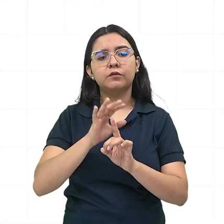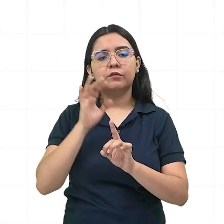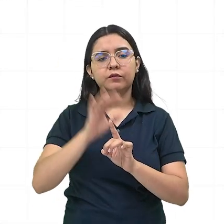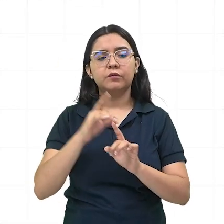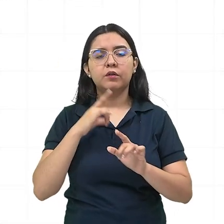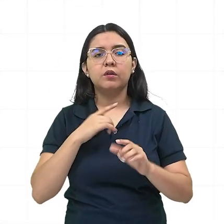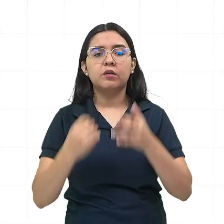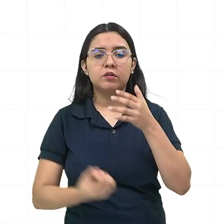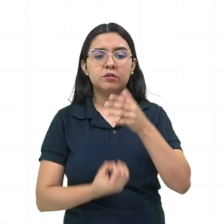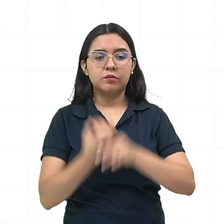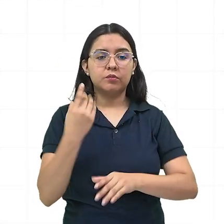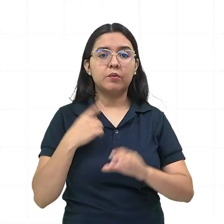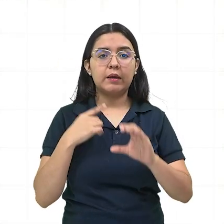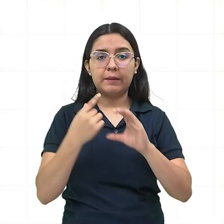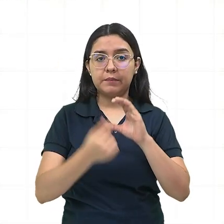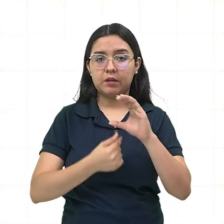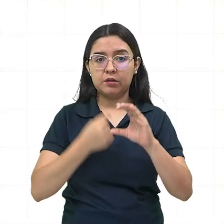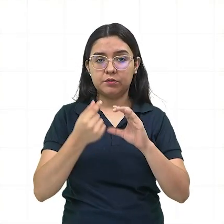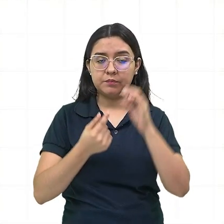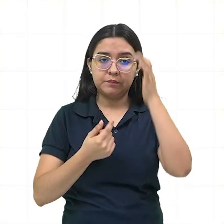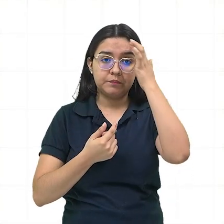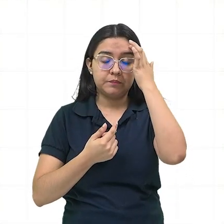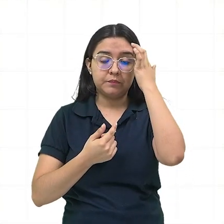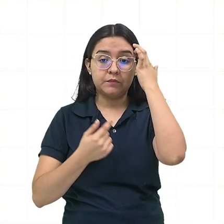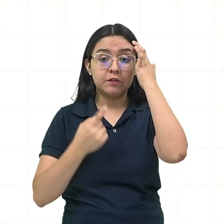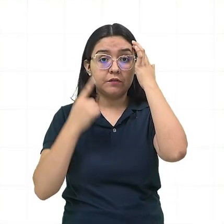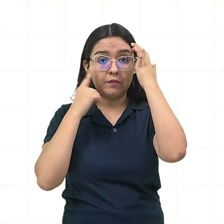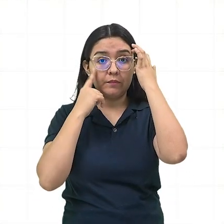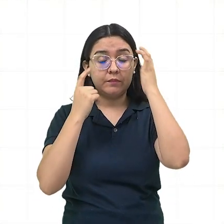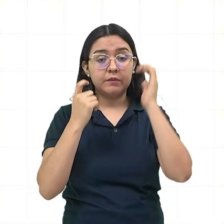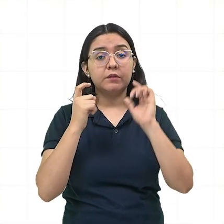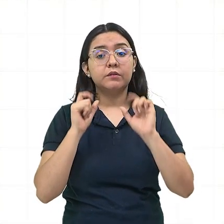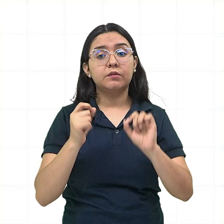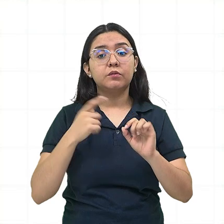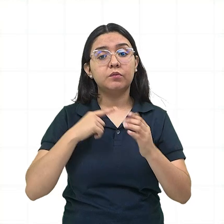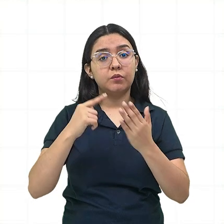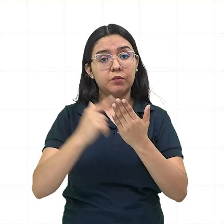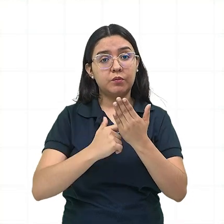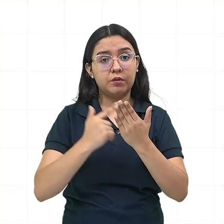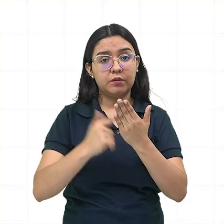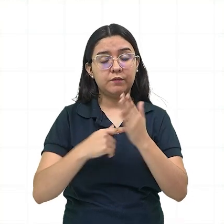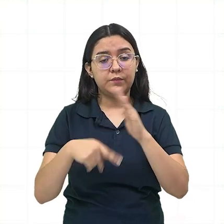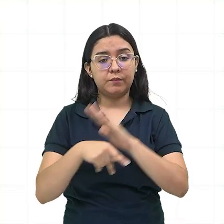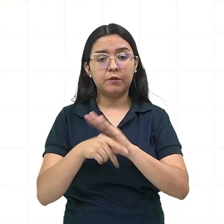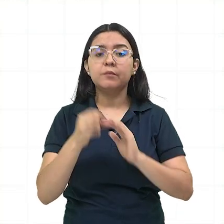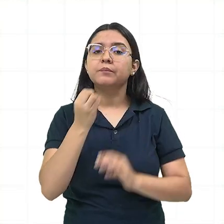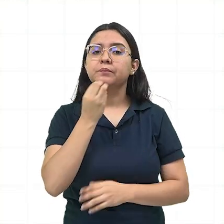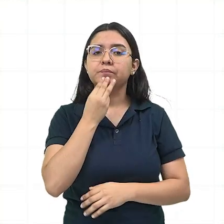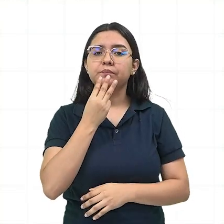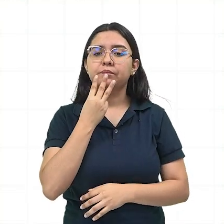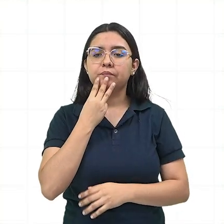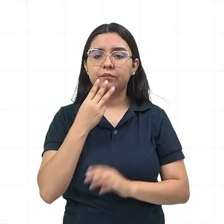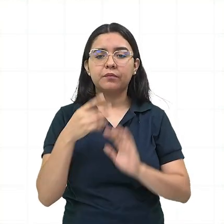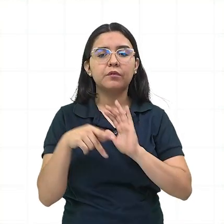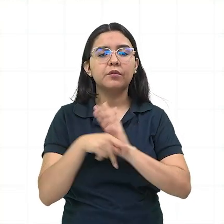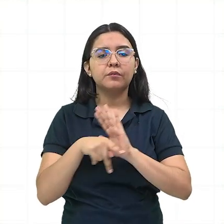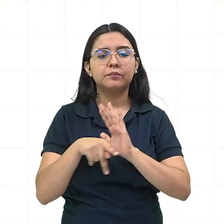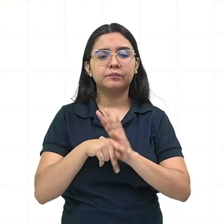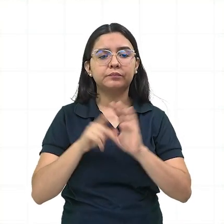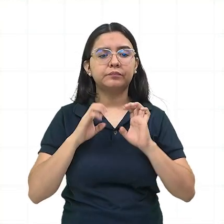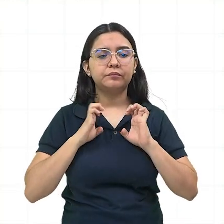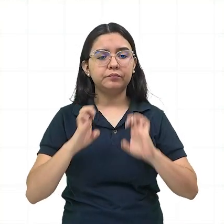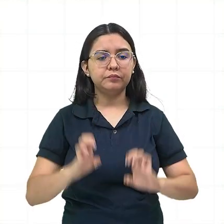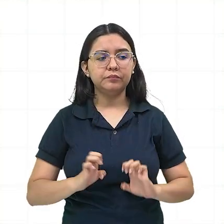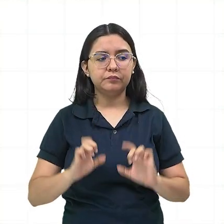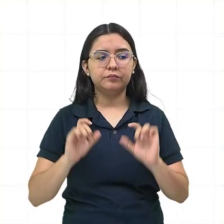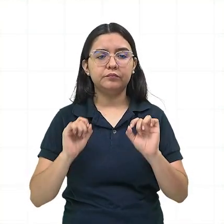do capitalismo. E aqui nós vamos ver uma coisa interessante. No livro dele, que ele vai colocar Ética Protestante do Espírito do Capitalismo,